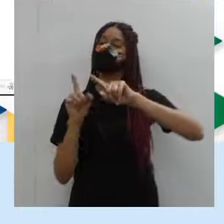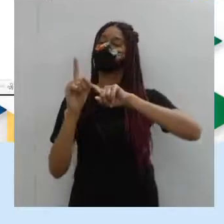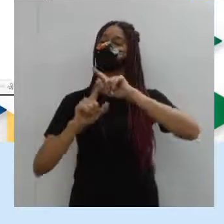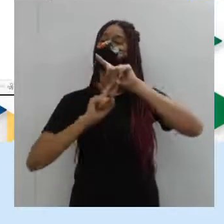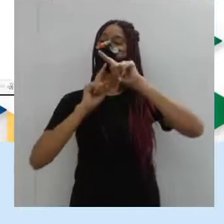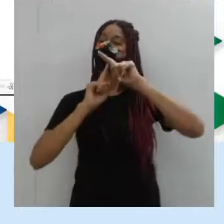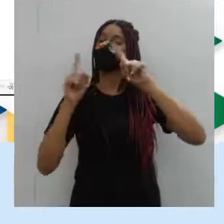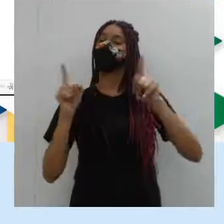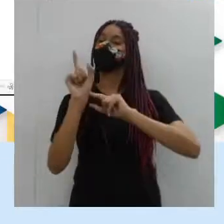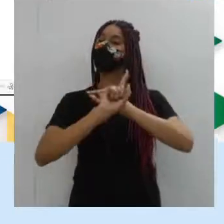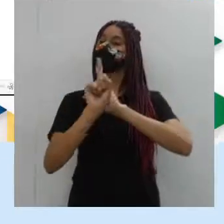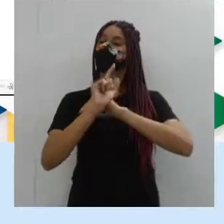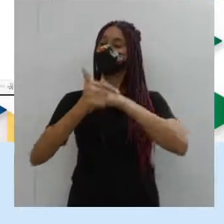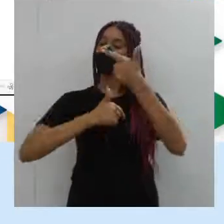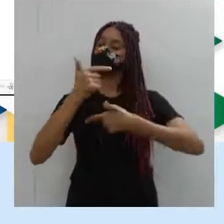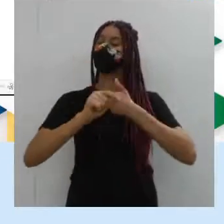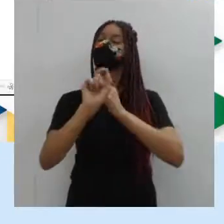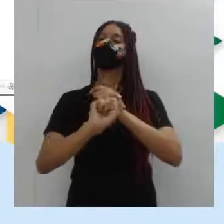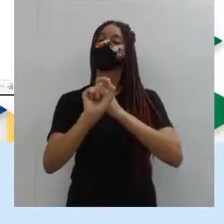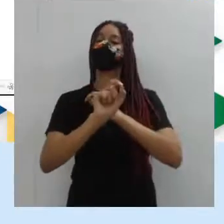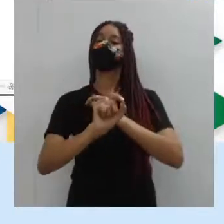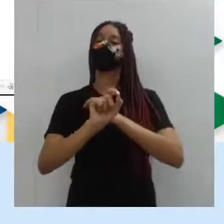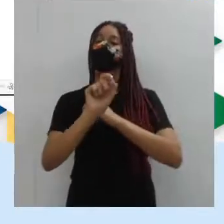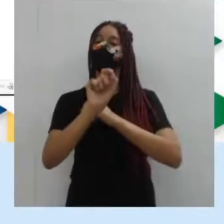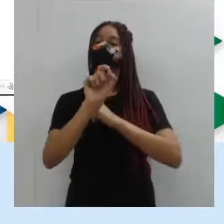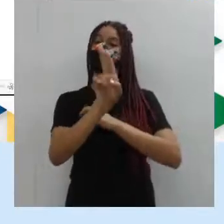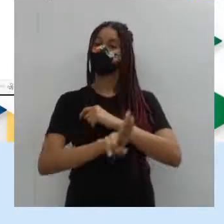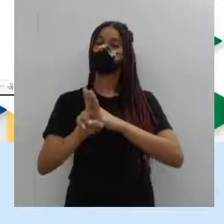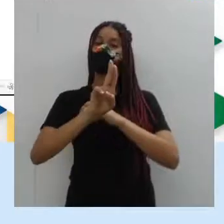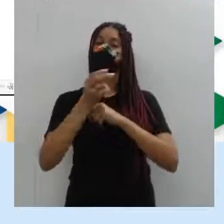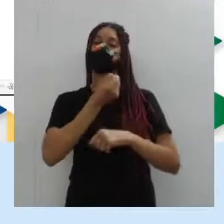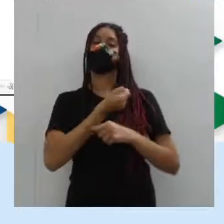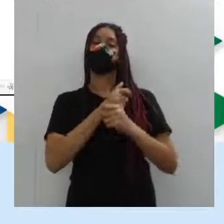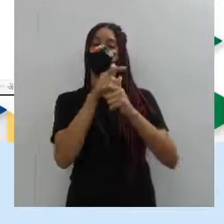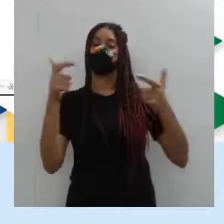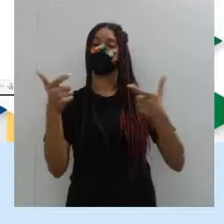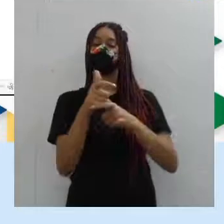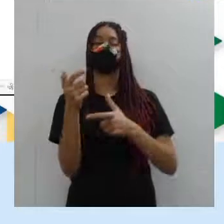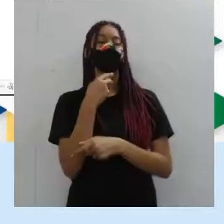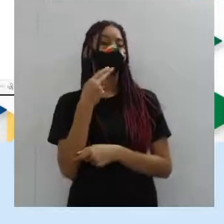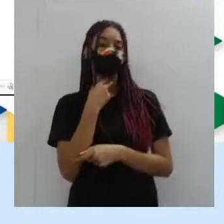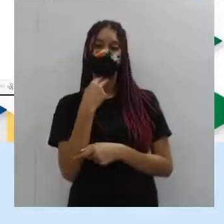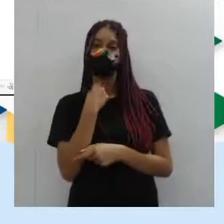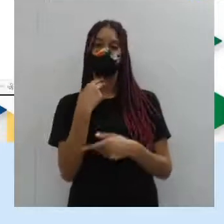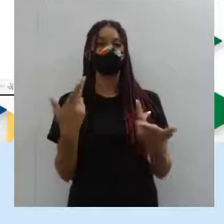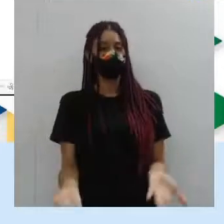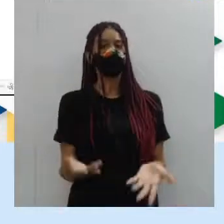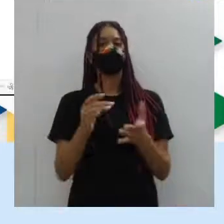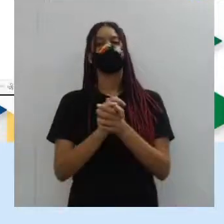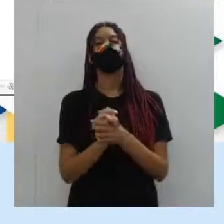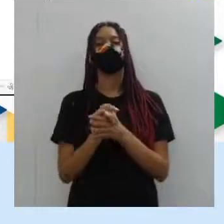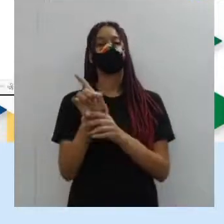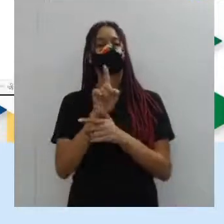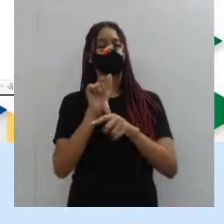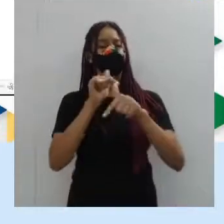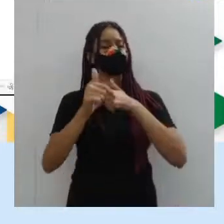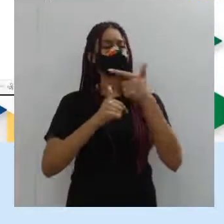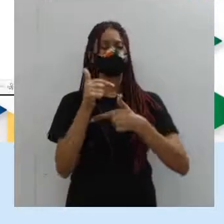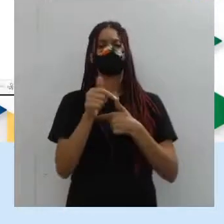ela não trabalha com números incomensuráveis, número irracional. Eu não trabalho